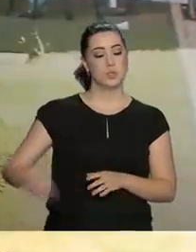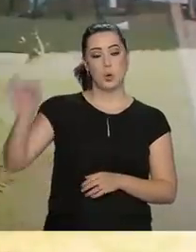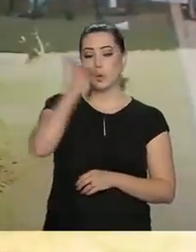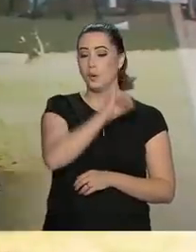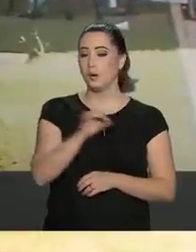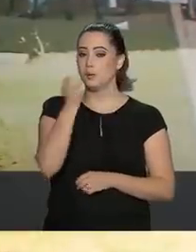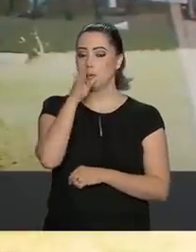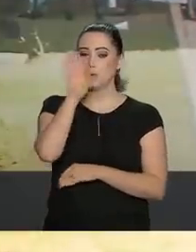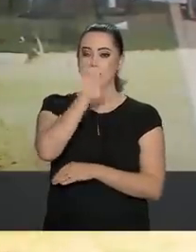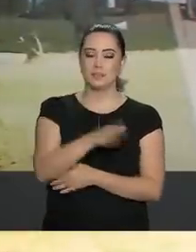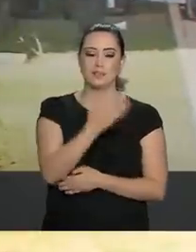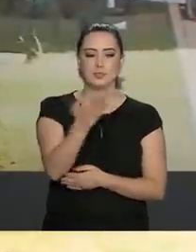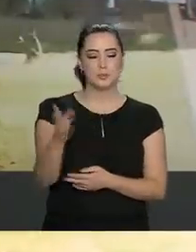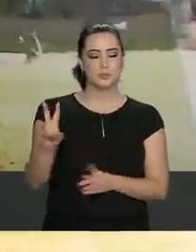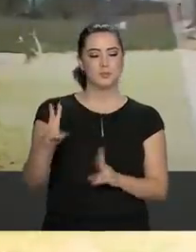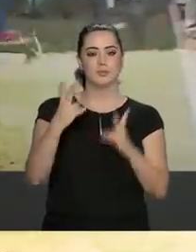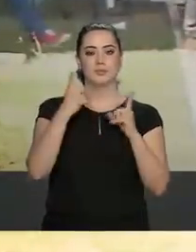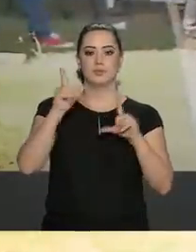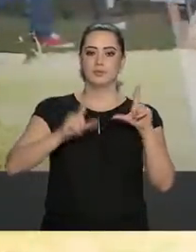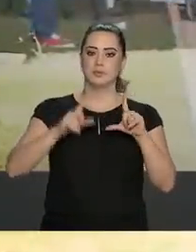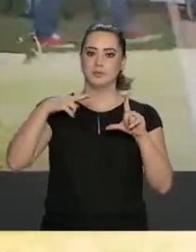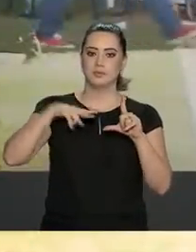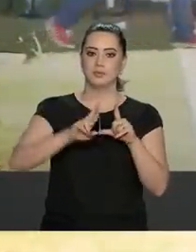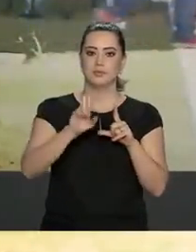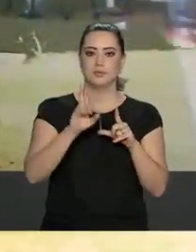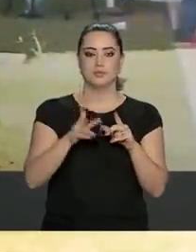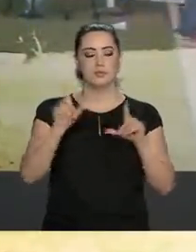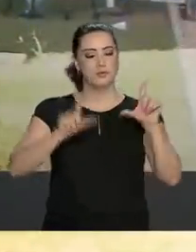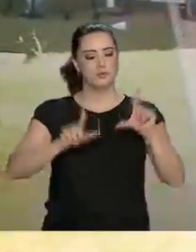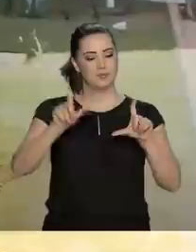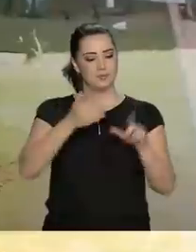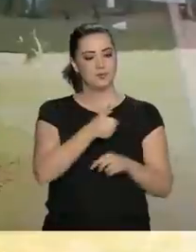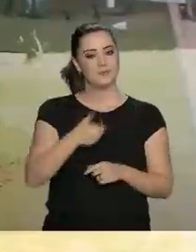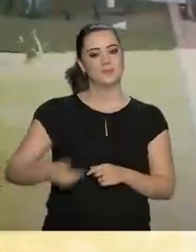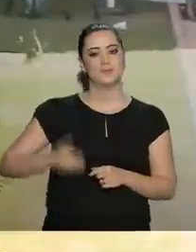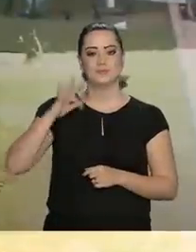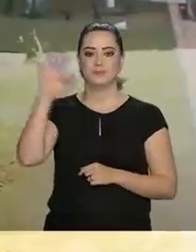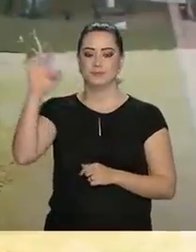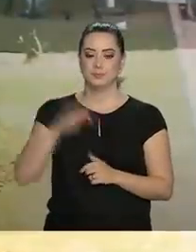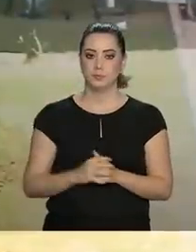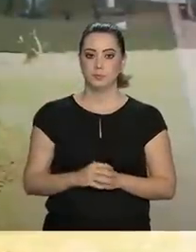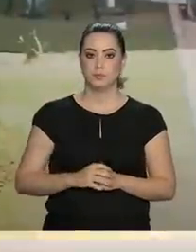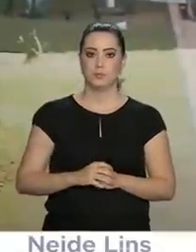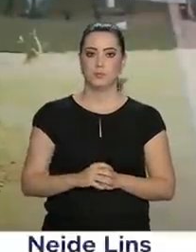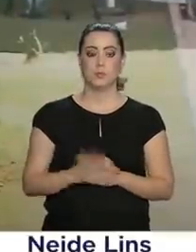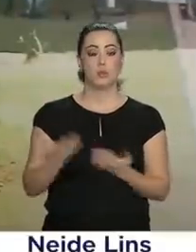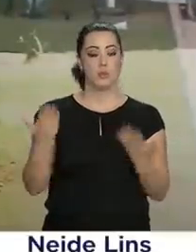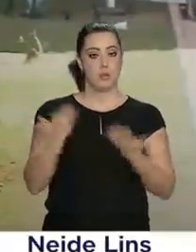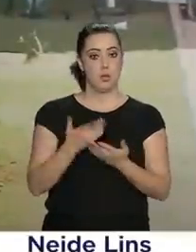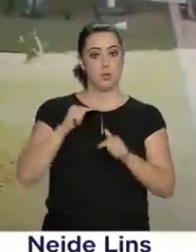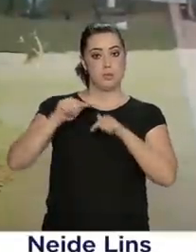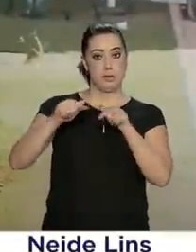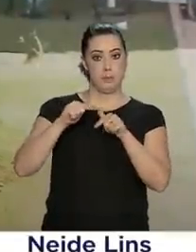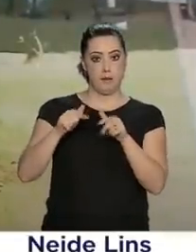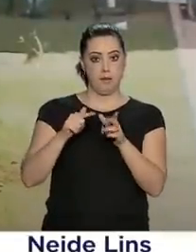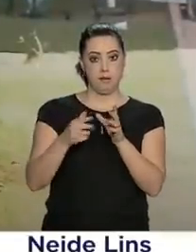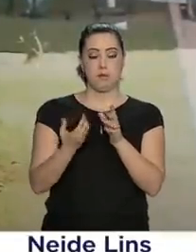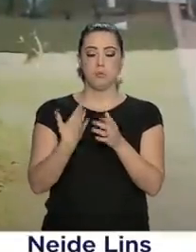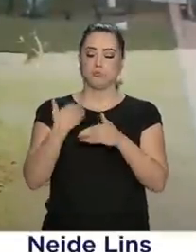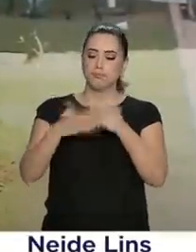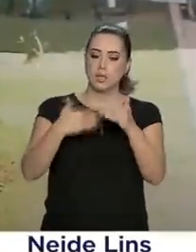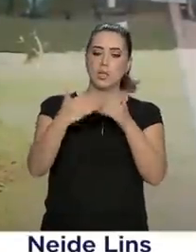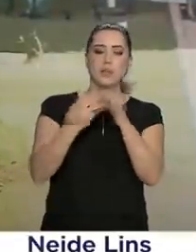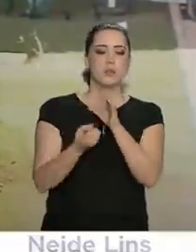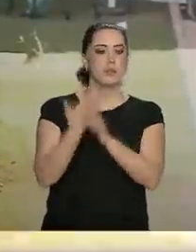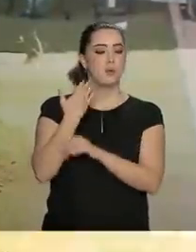Olá, boa tarde para você que acompanha a NBR, a TV do Governo Federal. O mercado de trabalho brasileiro